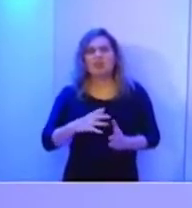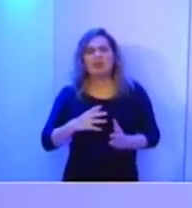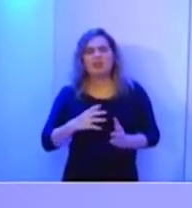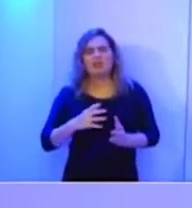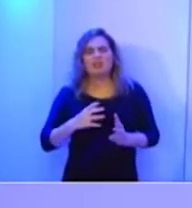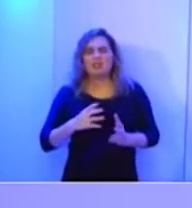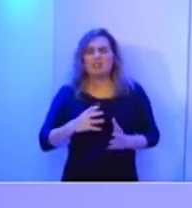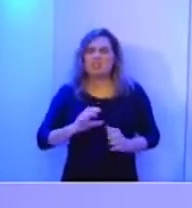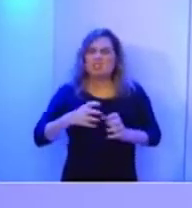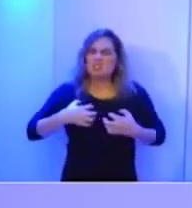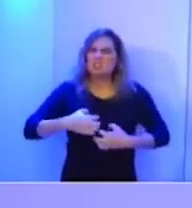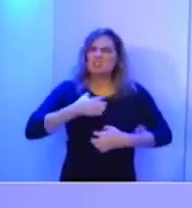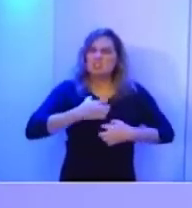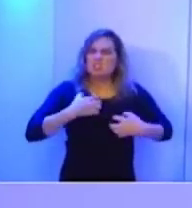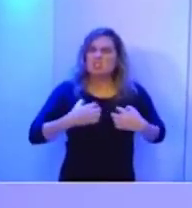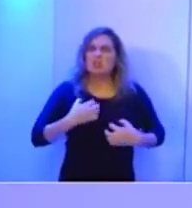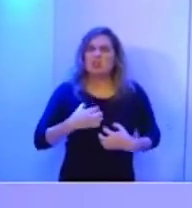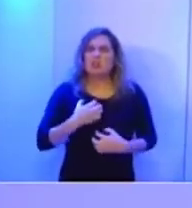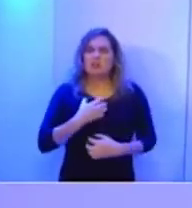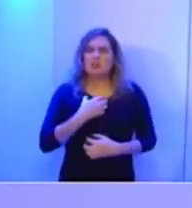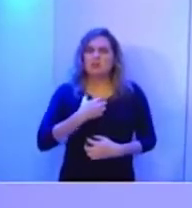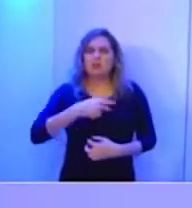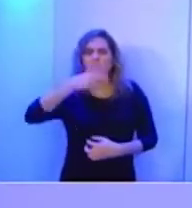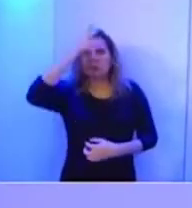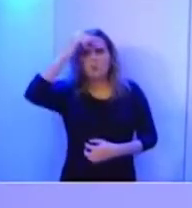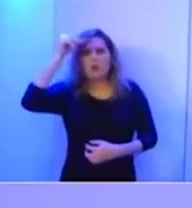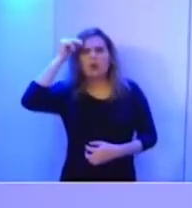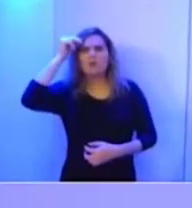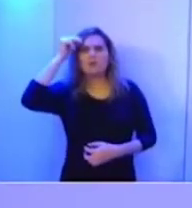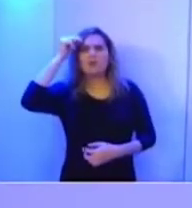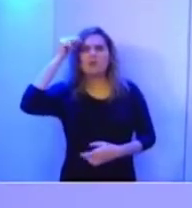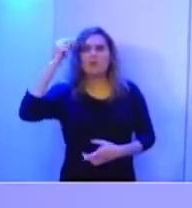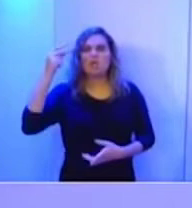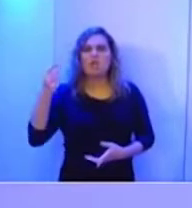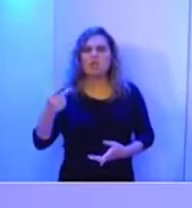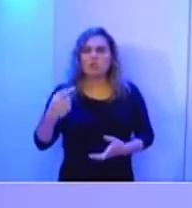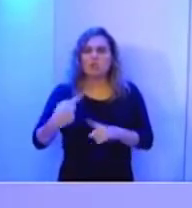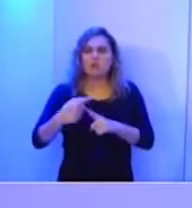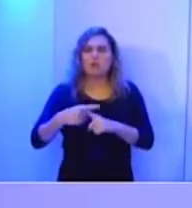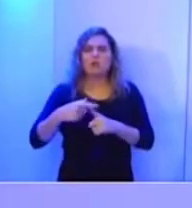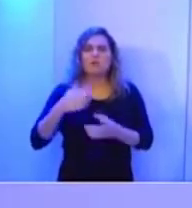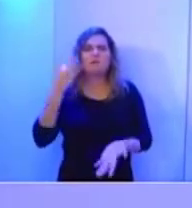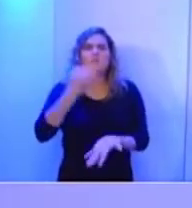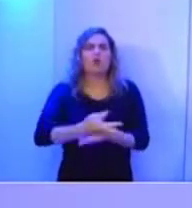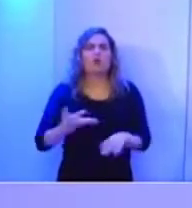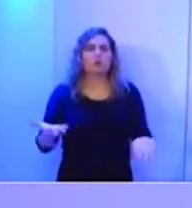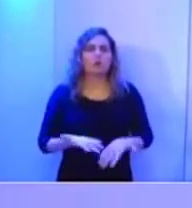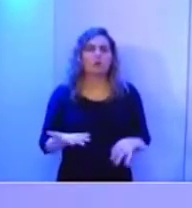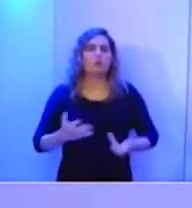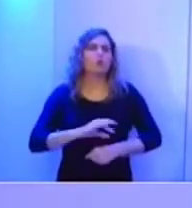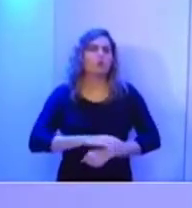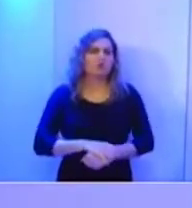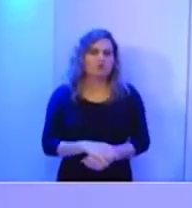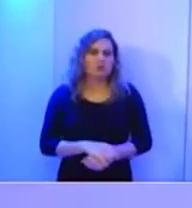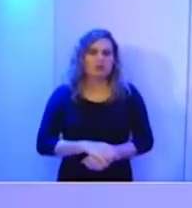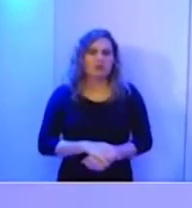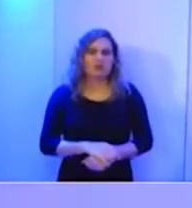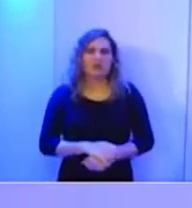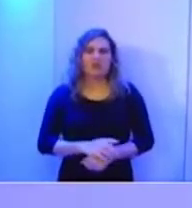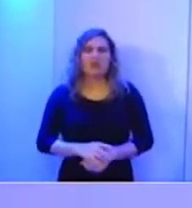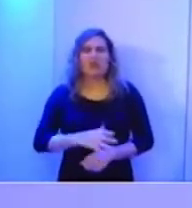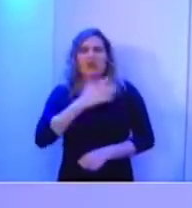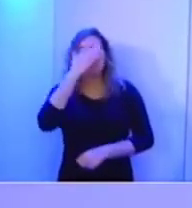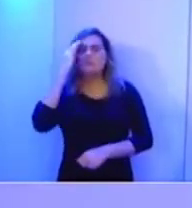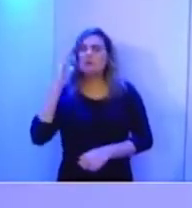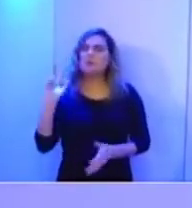aqui com esse prefeito que faltou o debate. E eu estou vendo muita gente aqui que a cada 2 anos aparece de bonzinho aqui e não